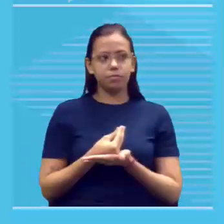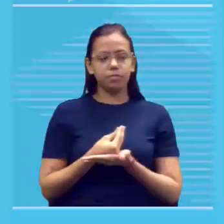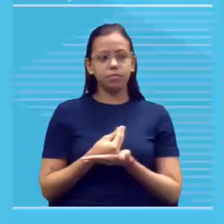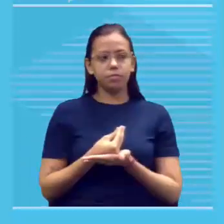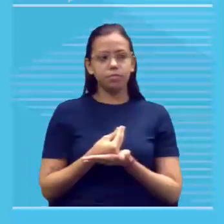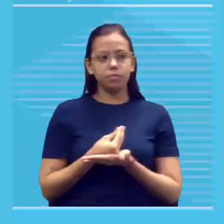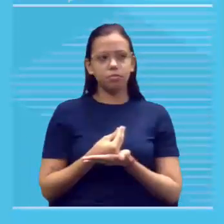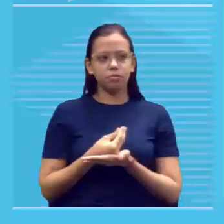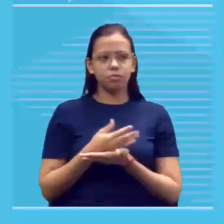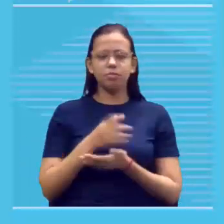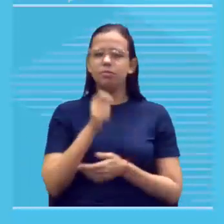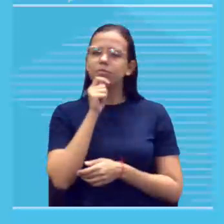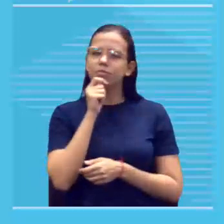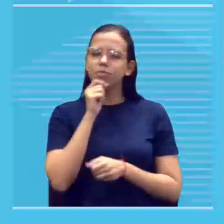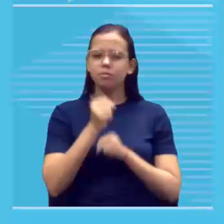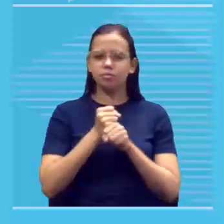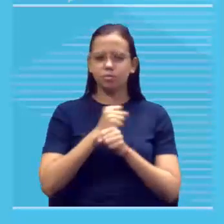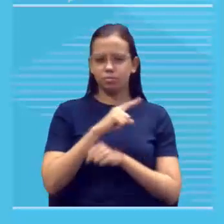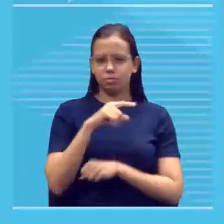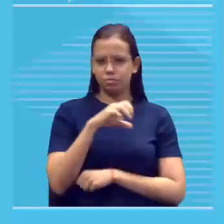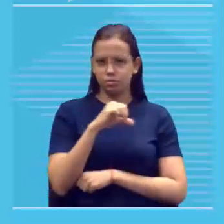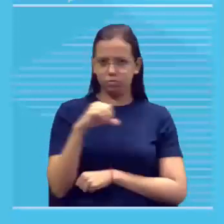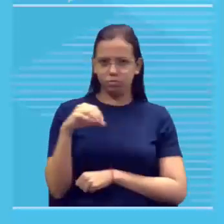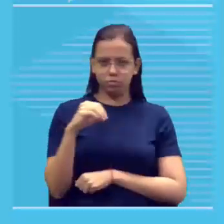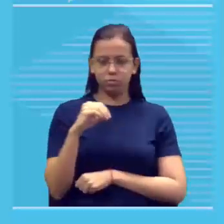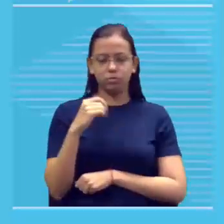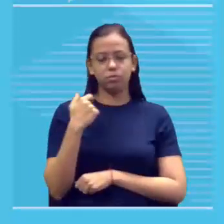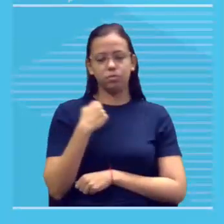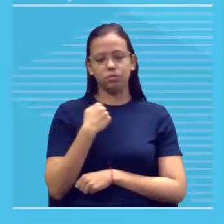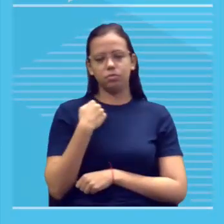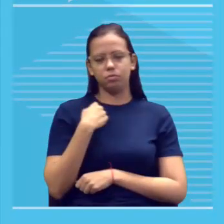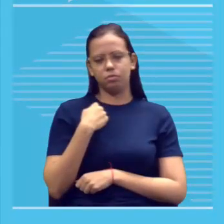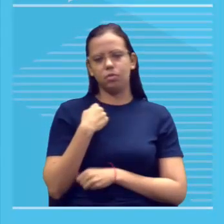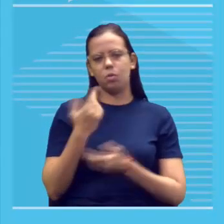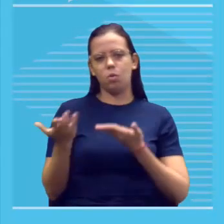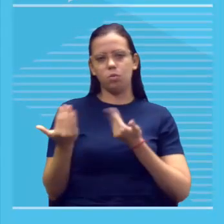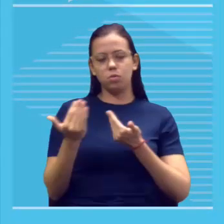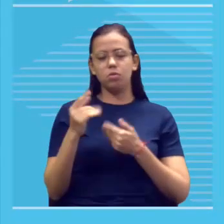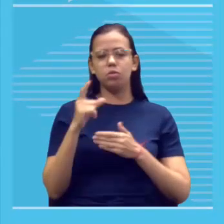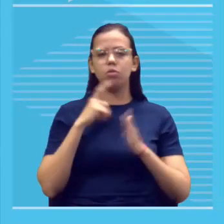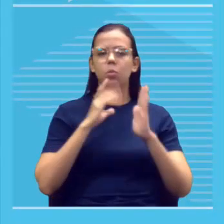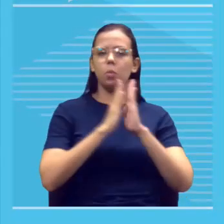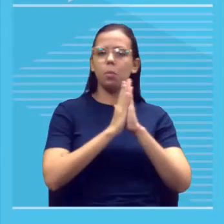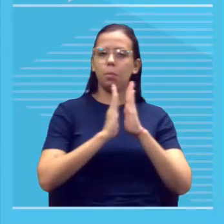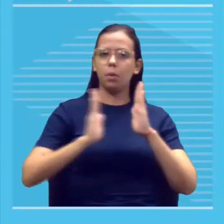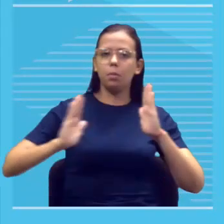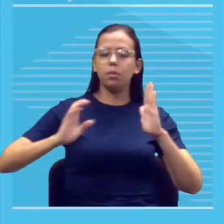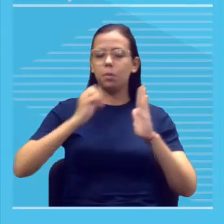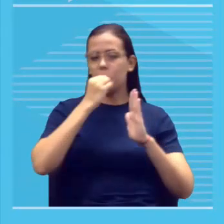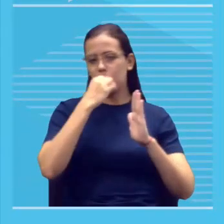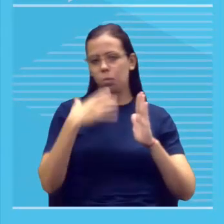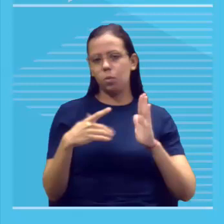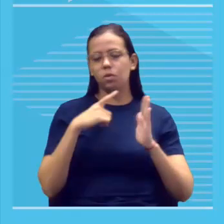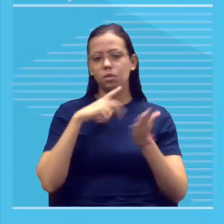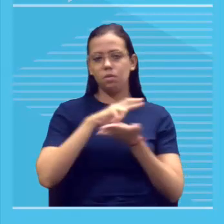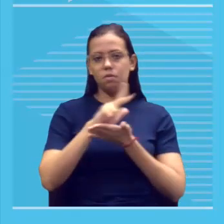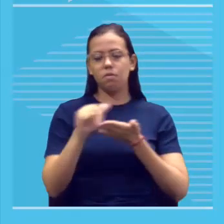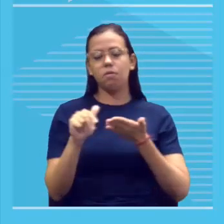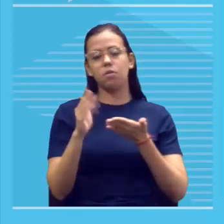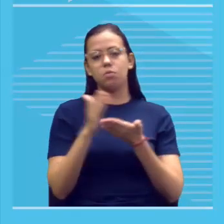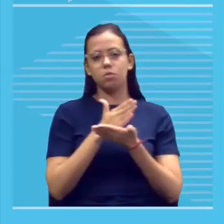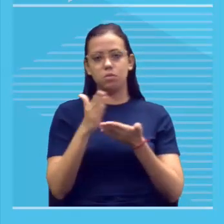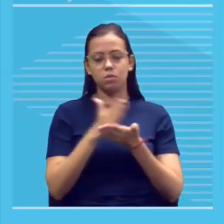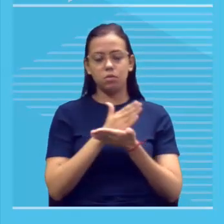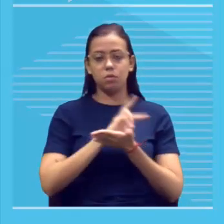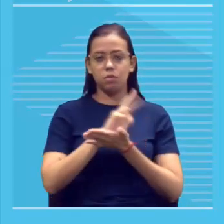década de 90 quando eu era adolescente e ele tinha uma biblioteca muito boa de muitos livros sobre várias religiões